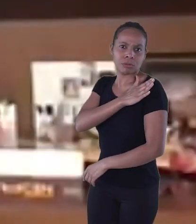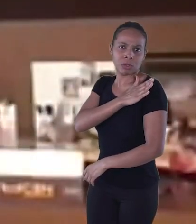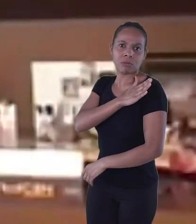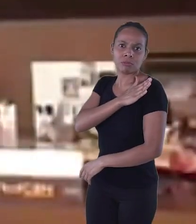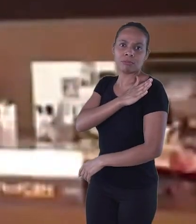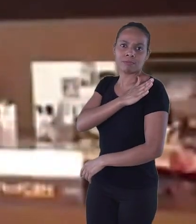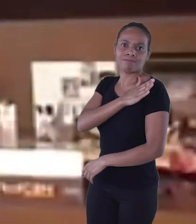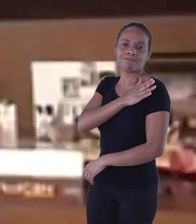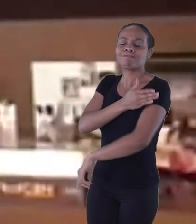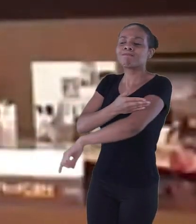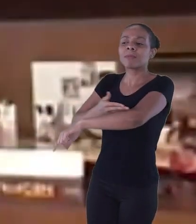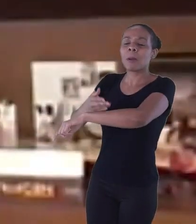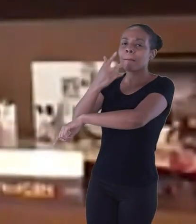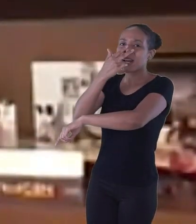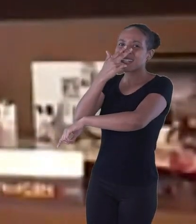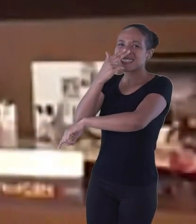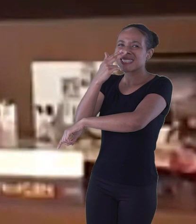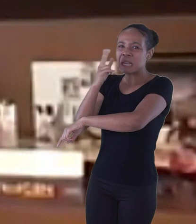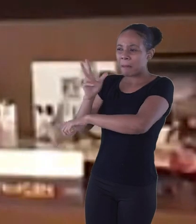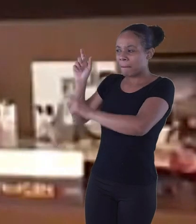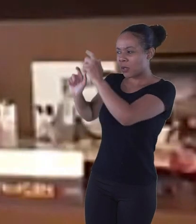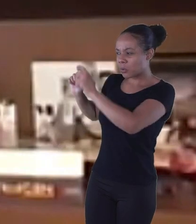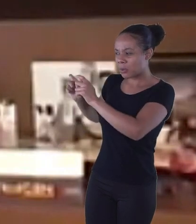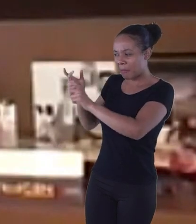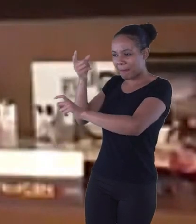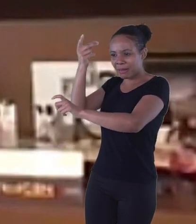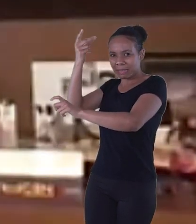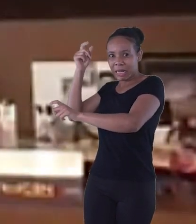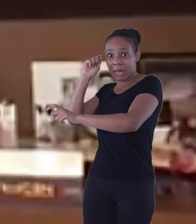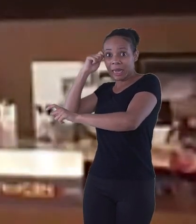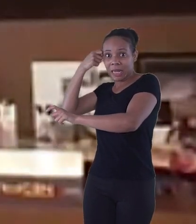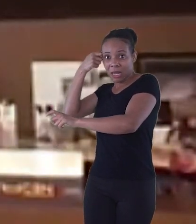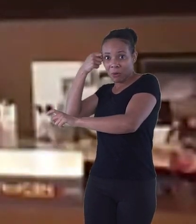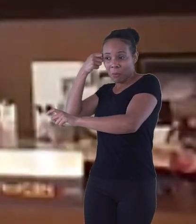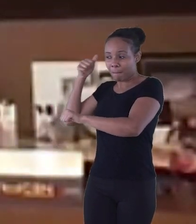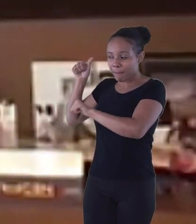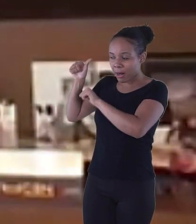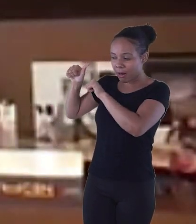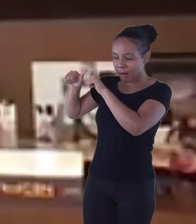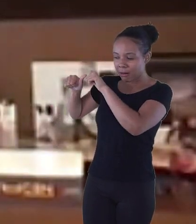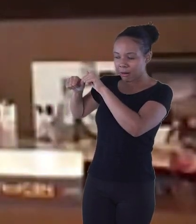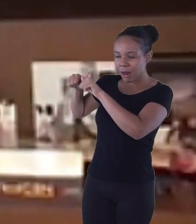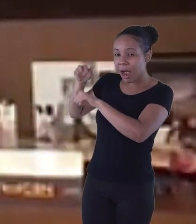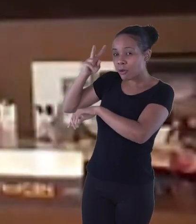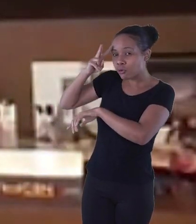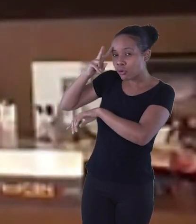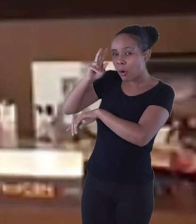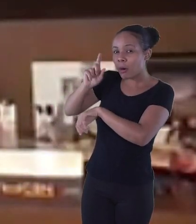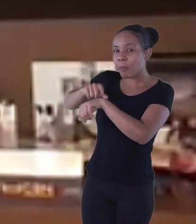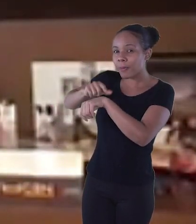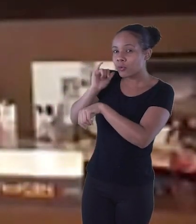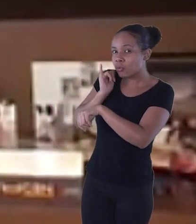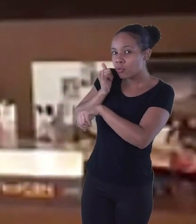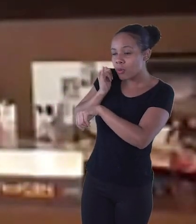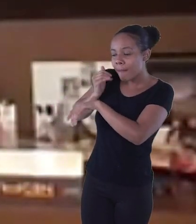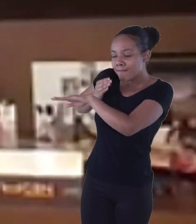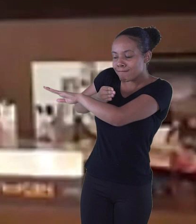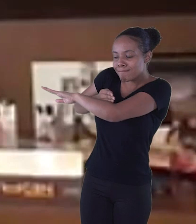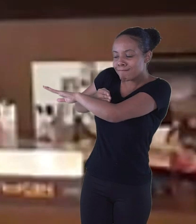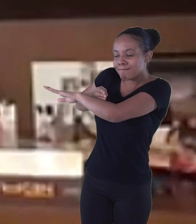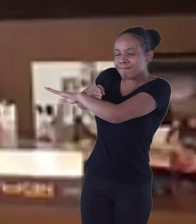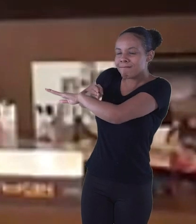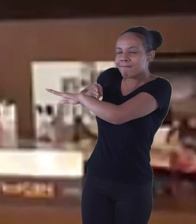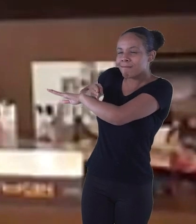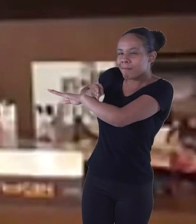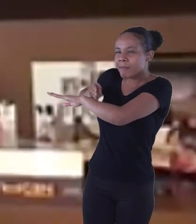Olha, é uma concepção mista. De um lado, é possível dizer, sim, que a história embranqueceu. A Virginia Bicudo, que é